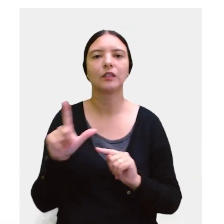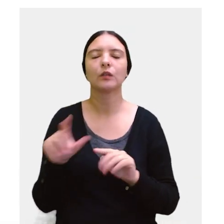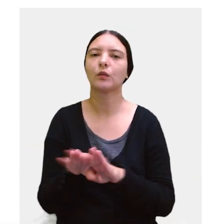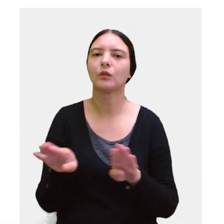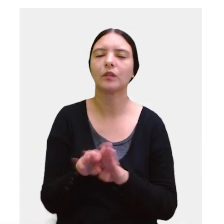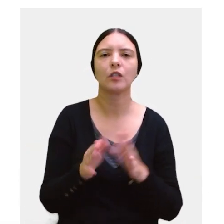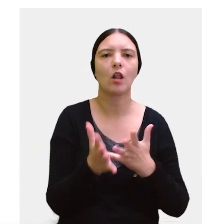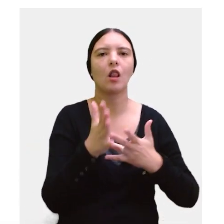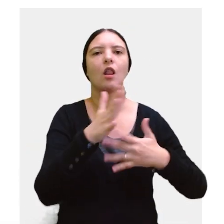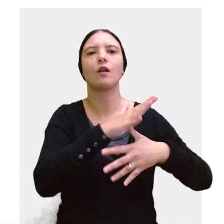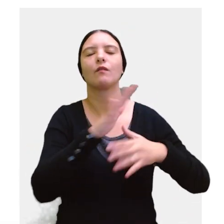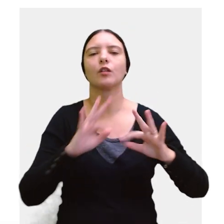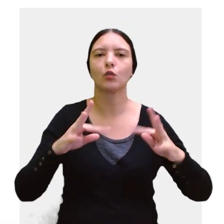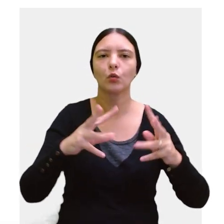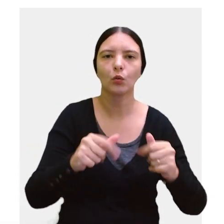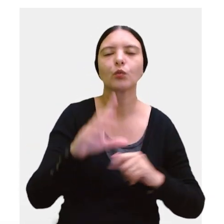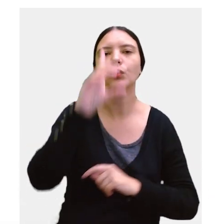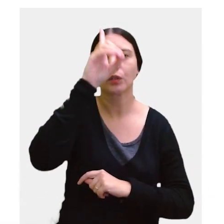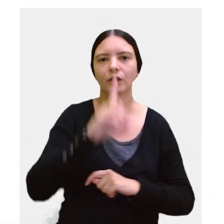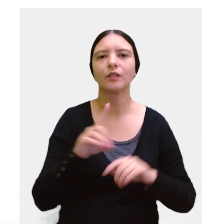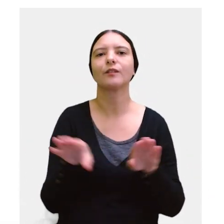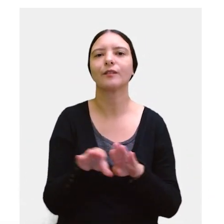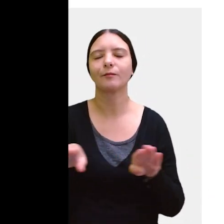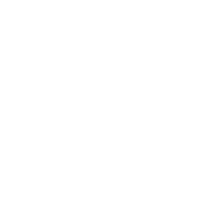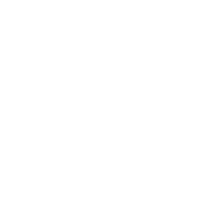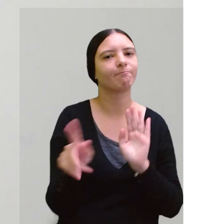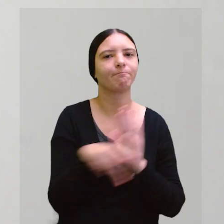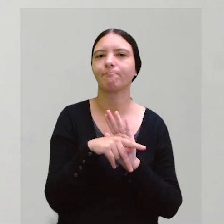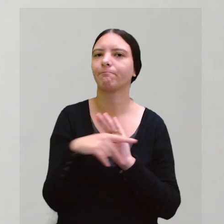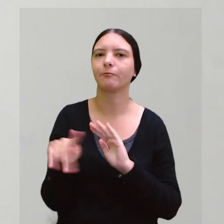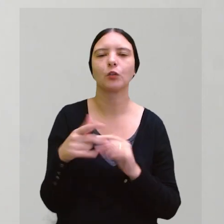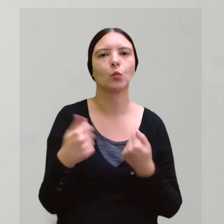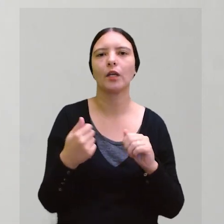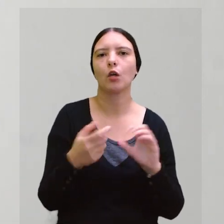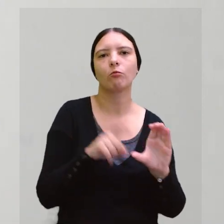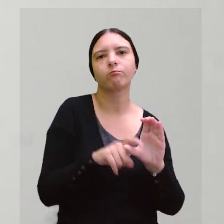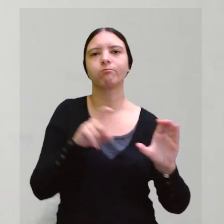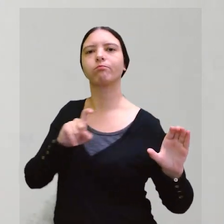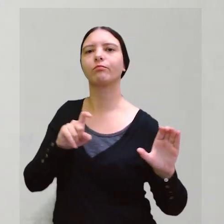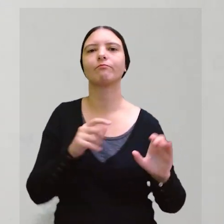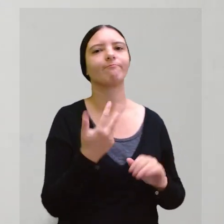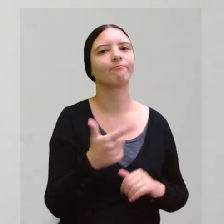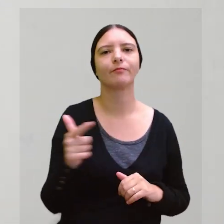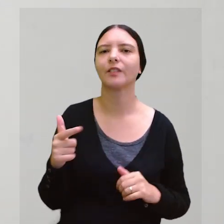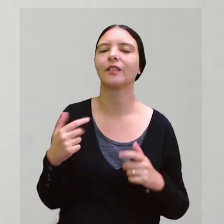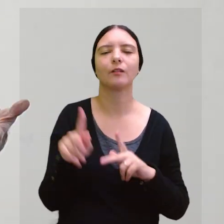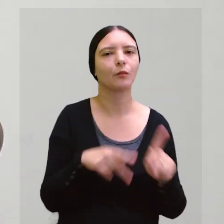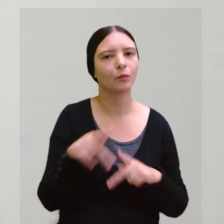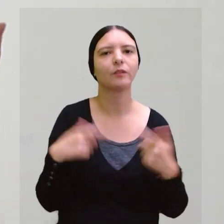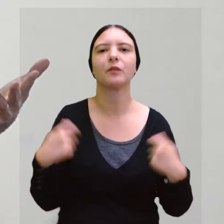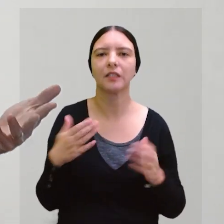em todos os níveis, é também um direito inalienável, um direito que não tem como não permitir que as populações